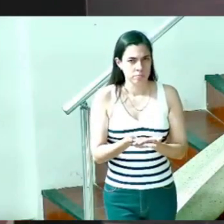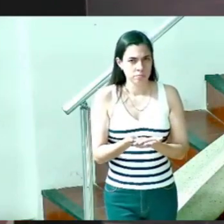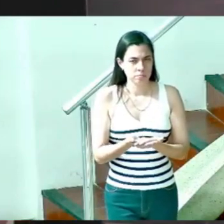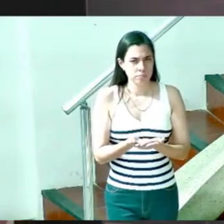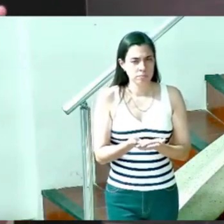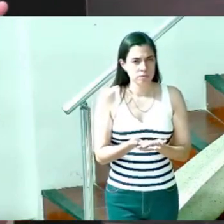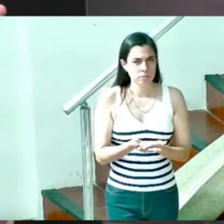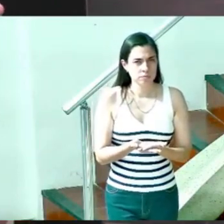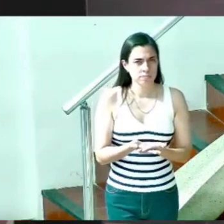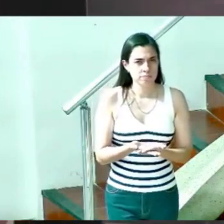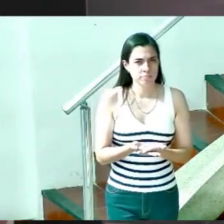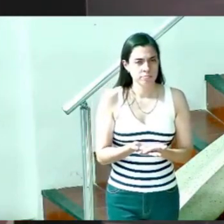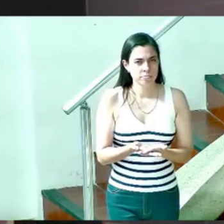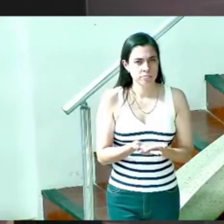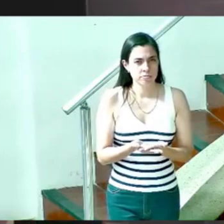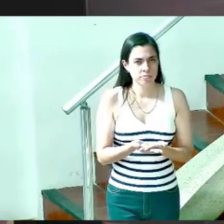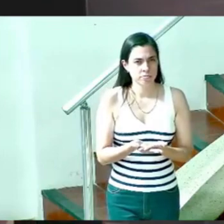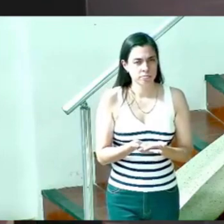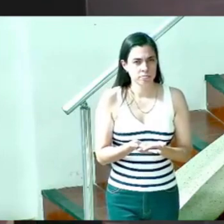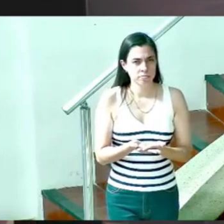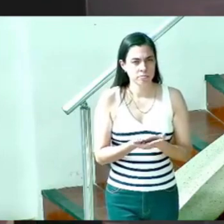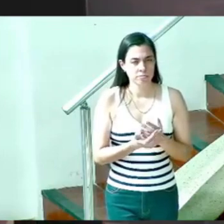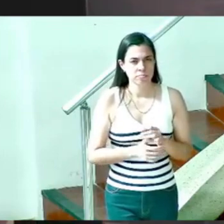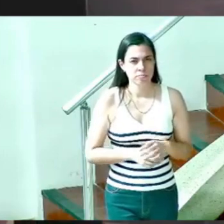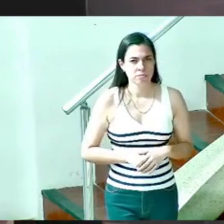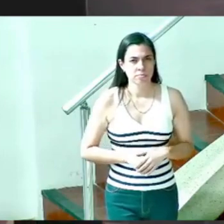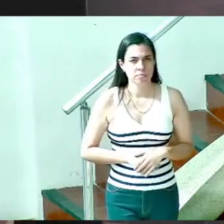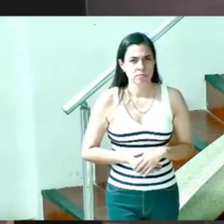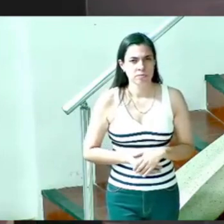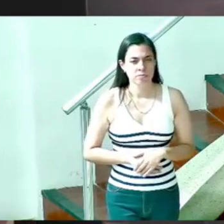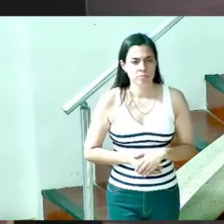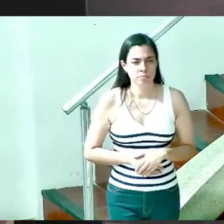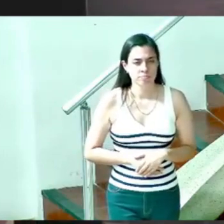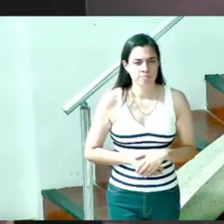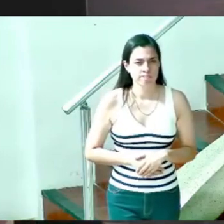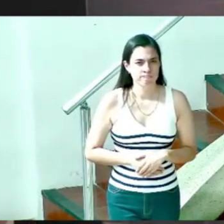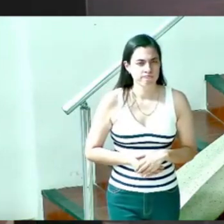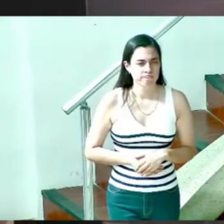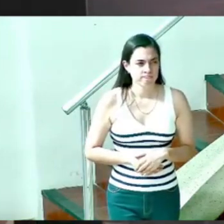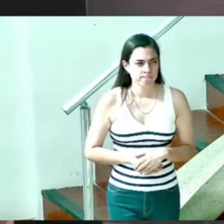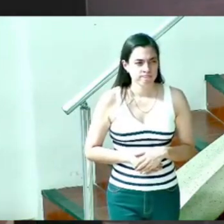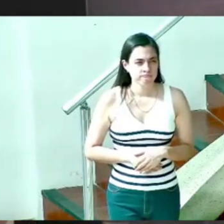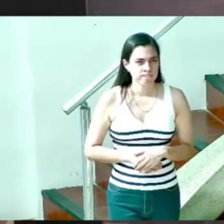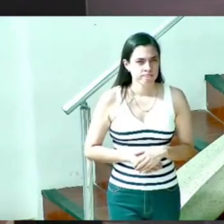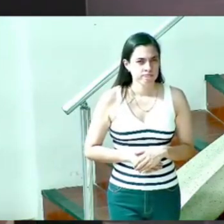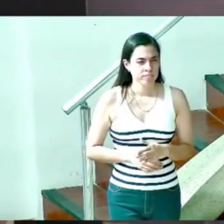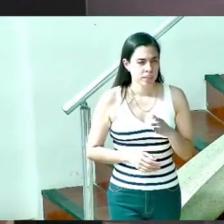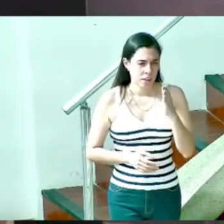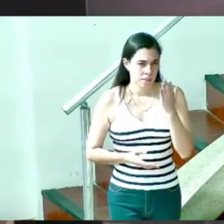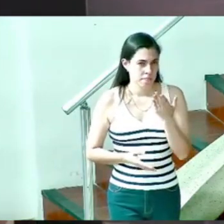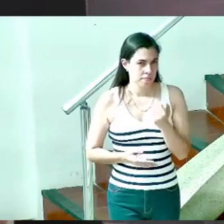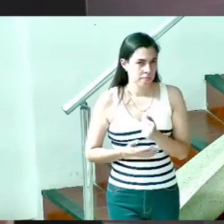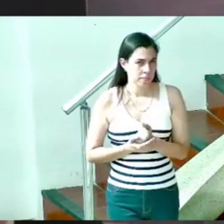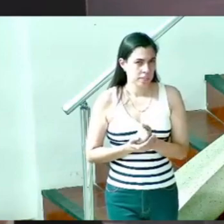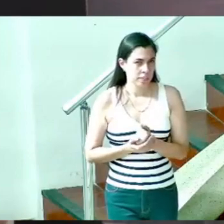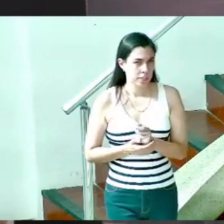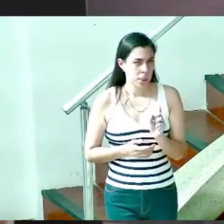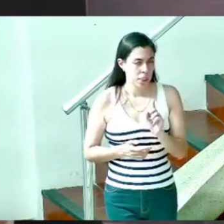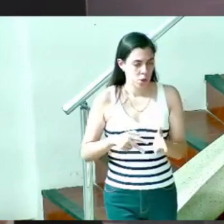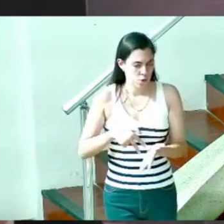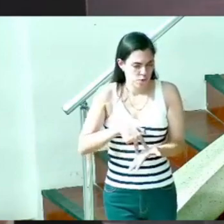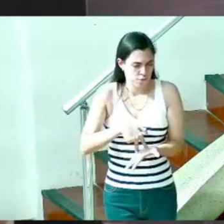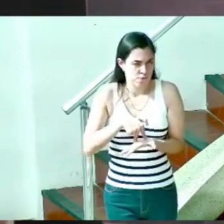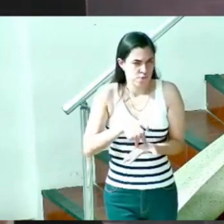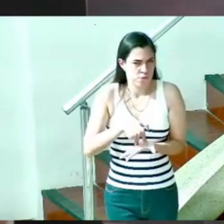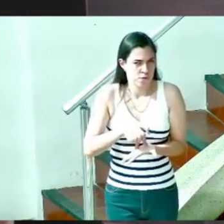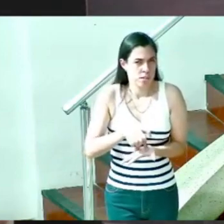que estavam tentados a dar um passo atrás. Estavam tentados a não crer e confiar na supremacia e